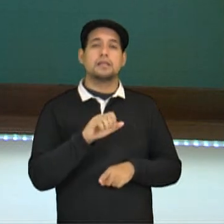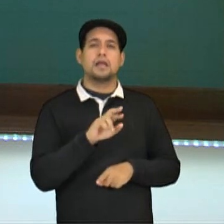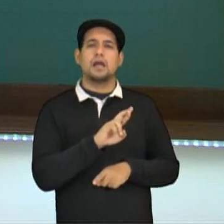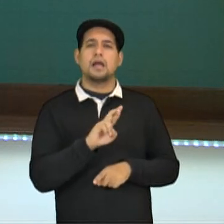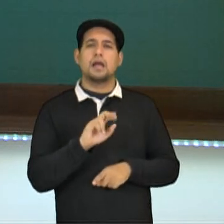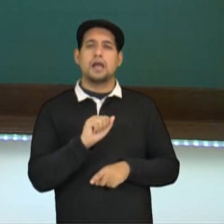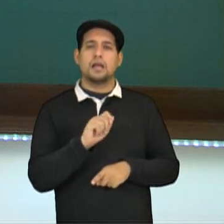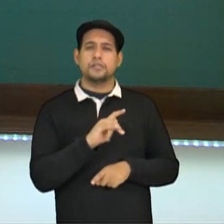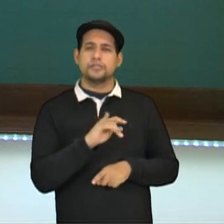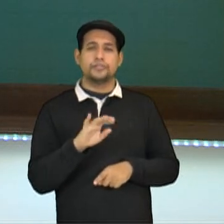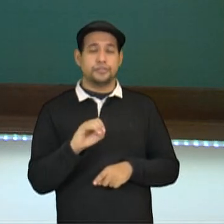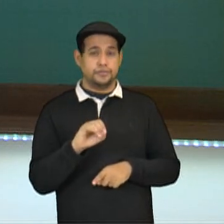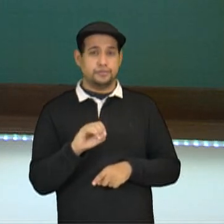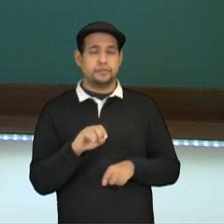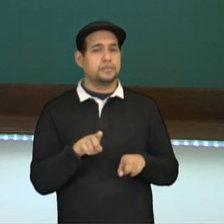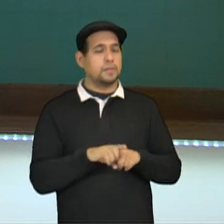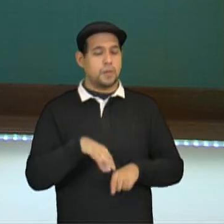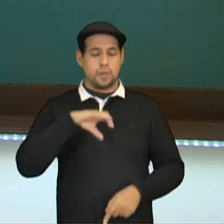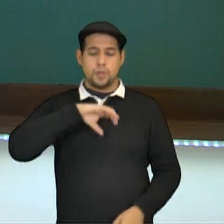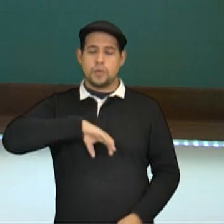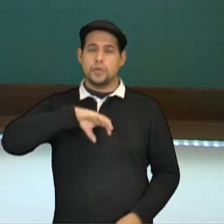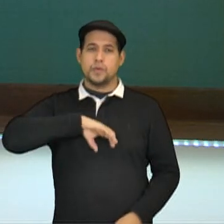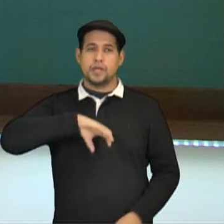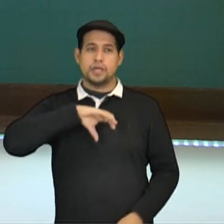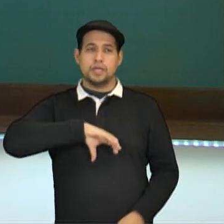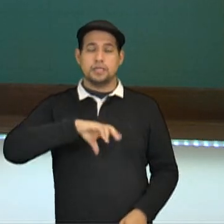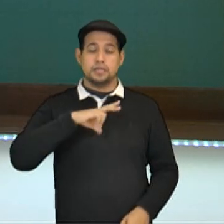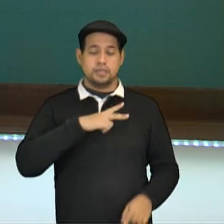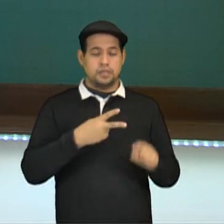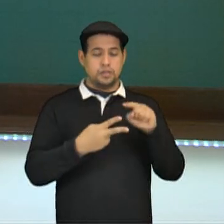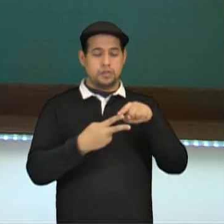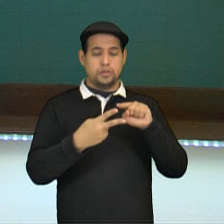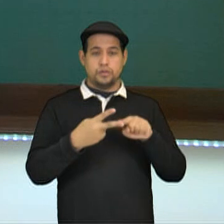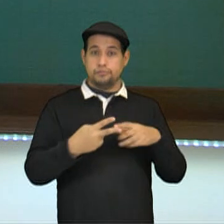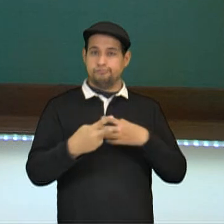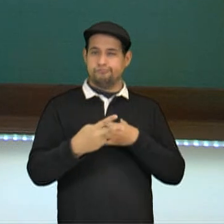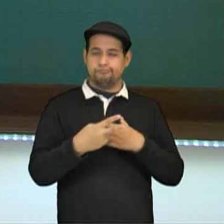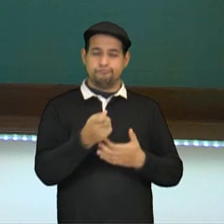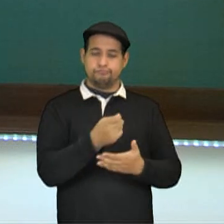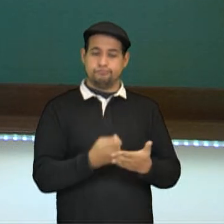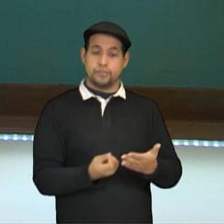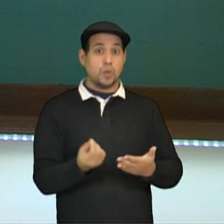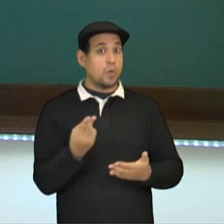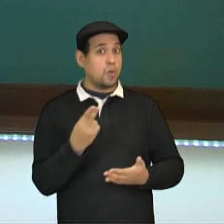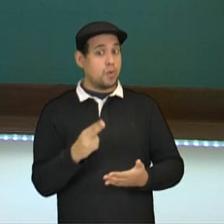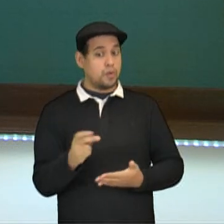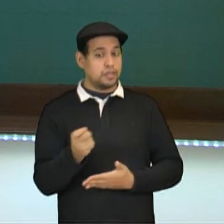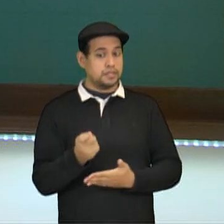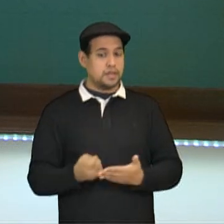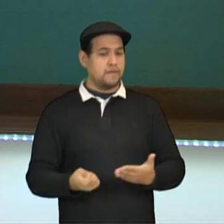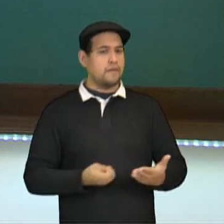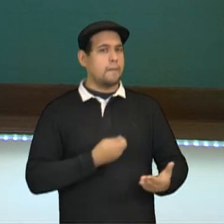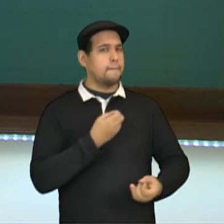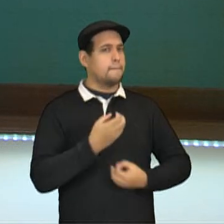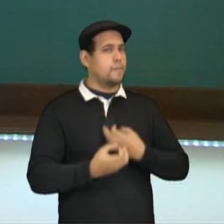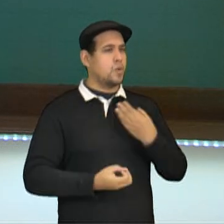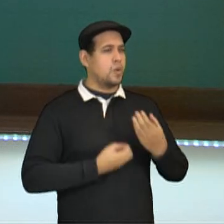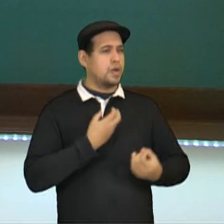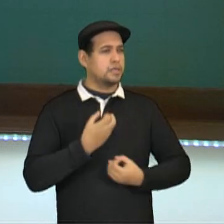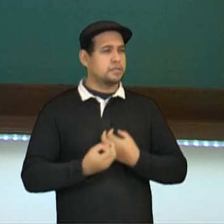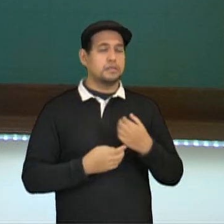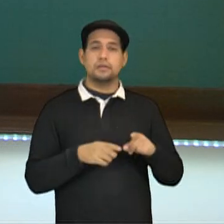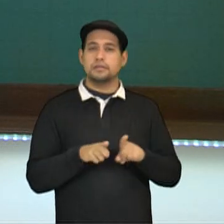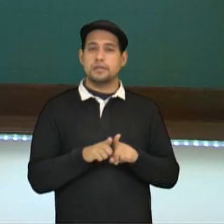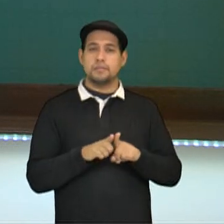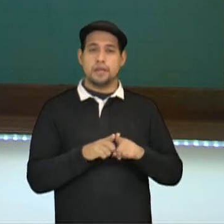que é narrativo em prosa? Na língua portuguesa, nós temos duas formas de se escrever. Ou você escreve em forma de poesia, que é em